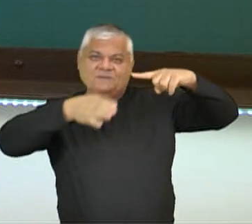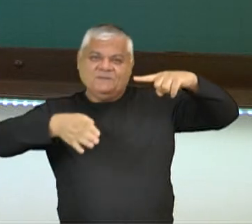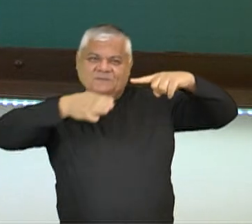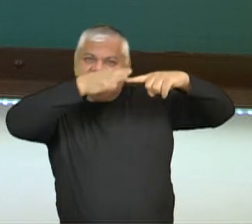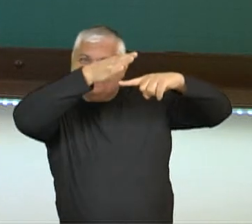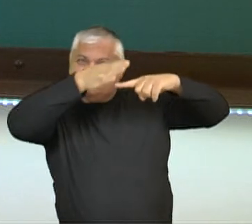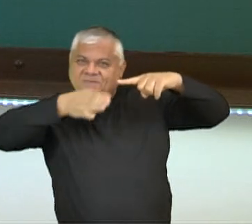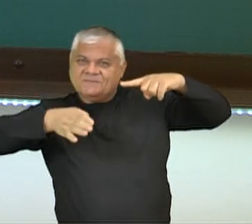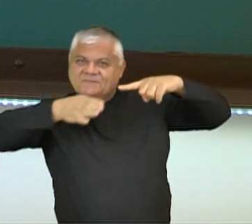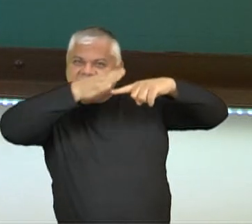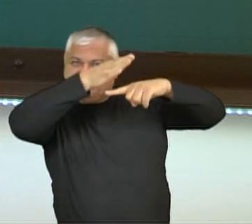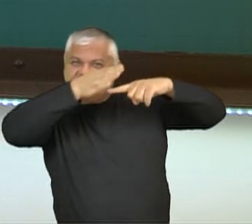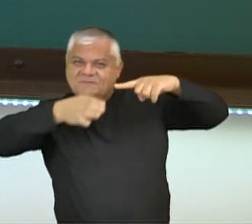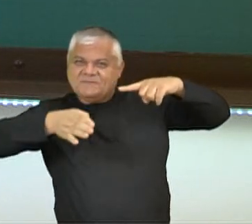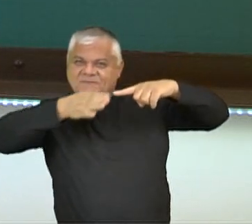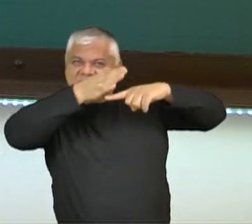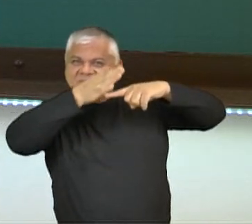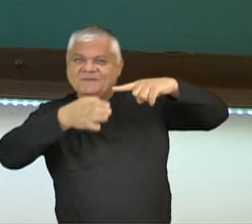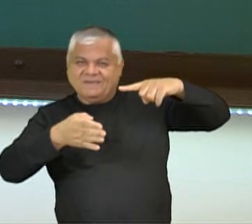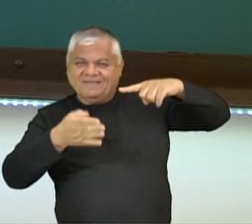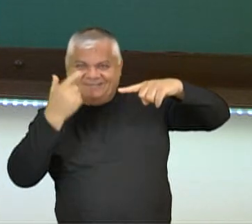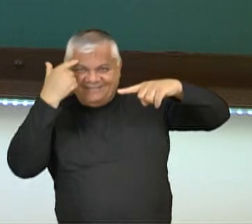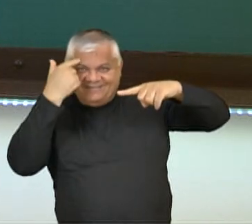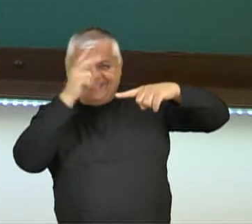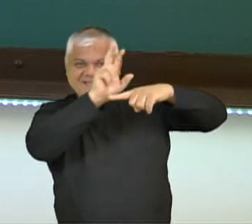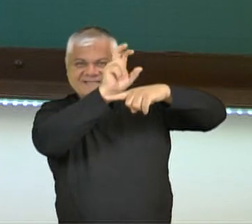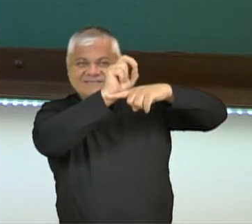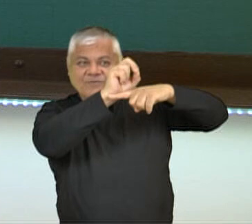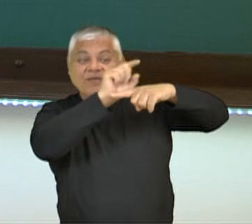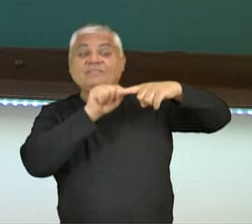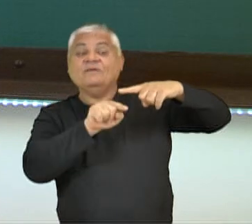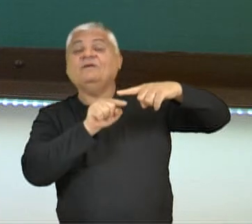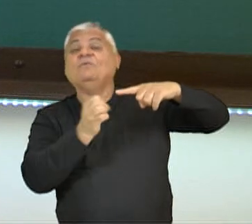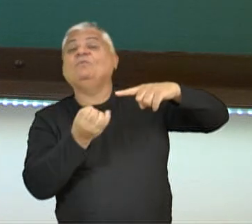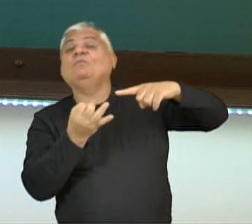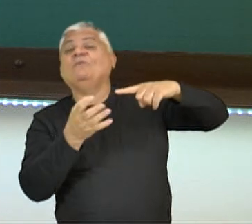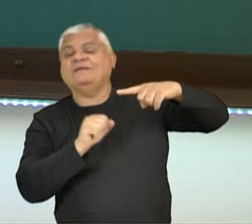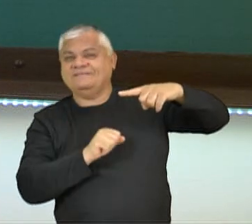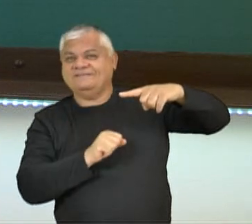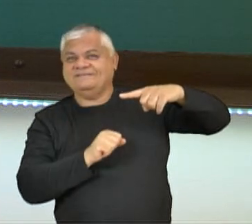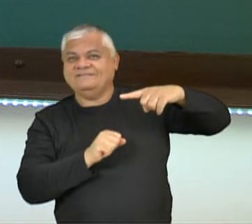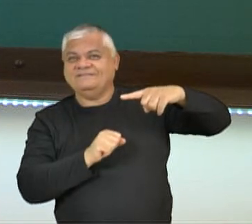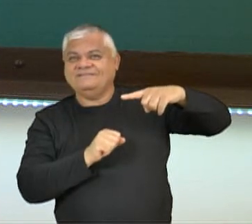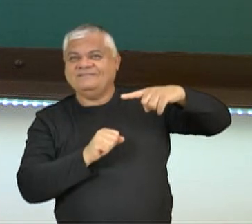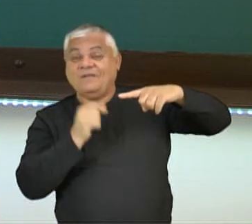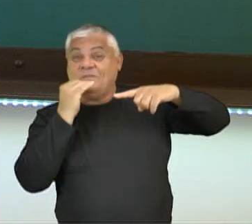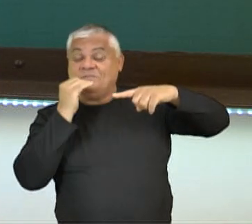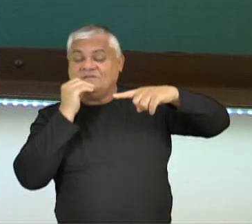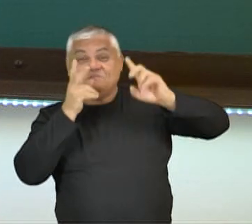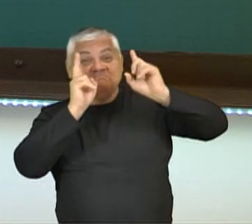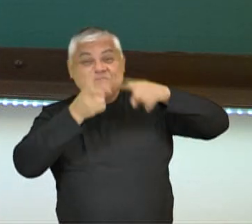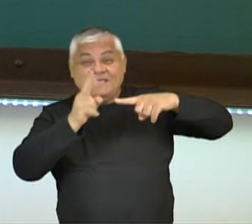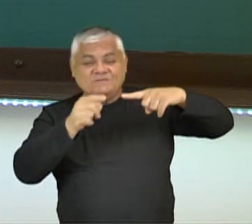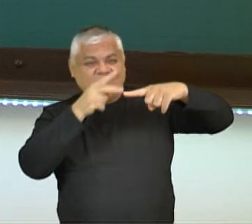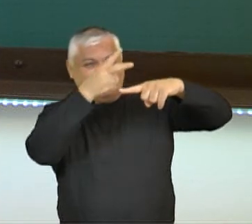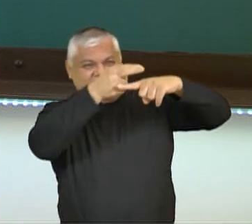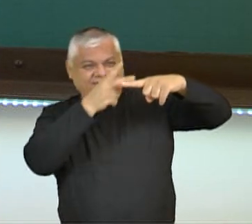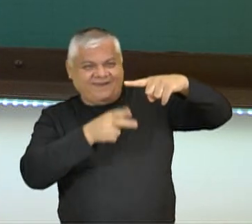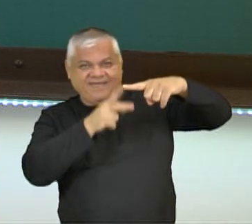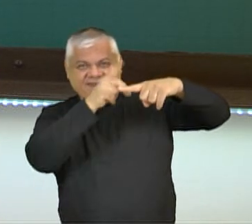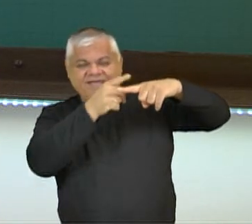θ ali, ó. Você já sabe o beta, ok? Então, lembrando que dois ângulos que estejam de um mesmo lado